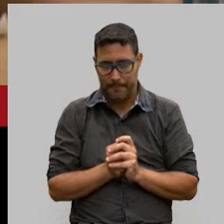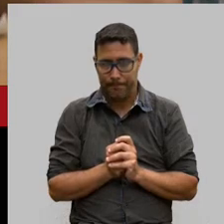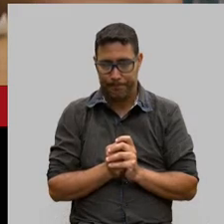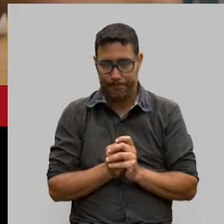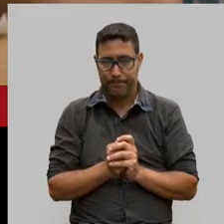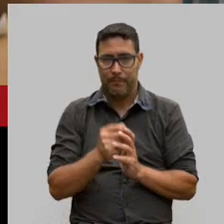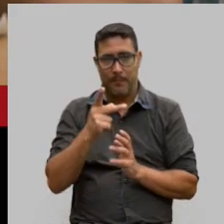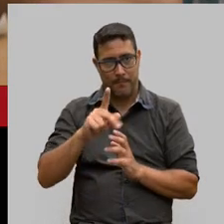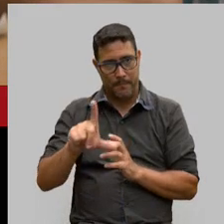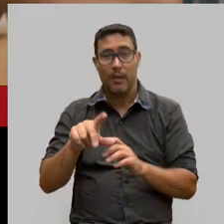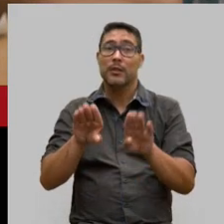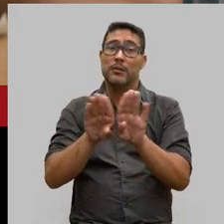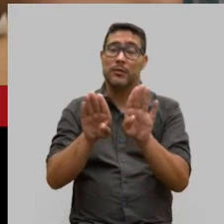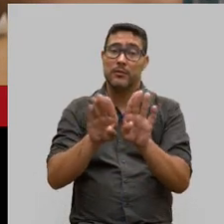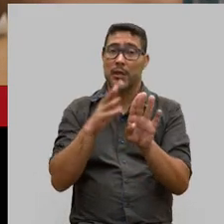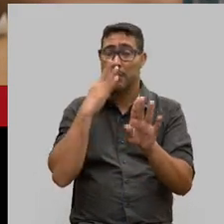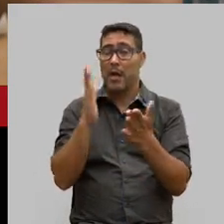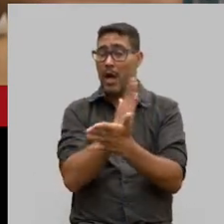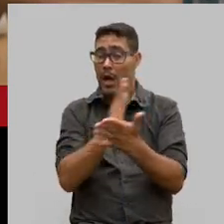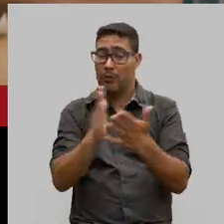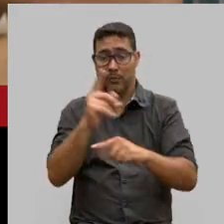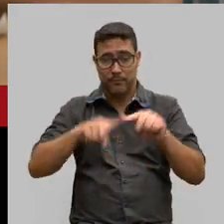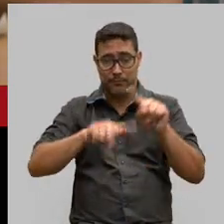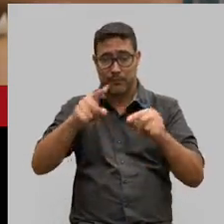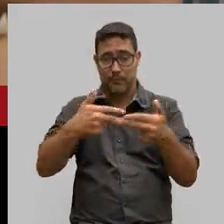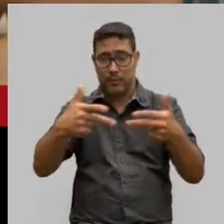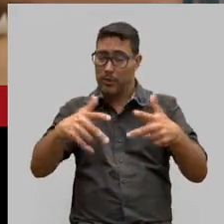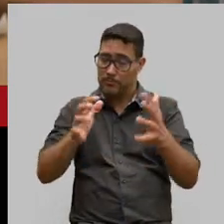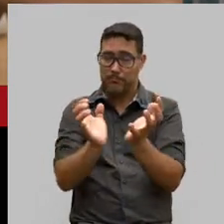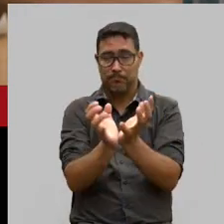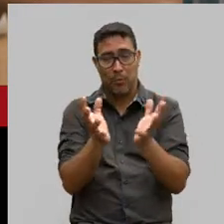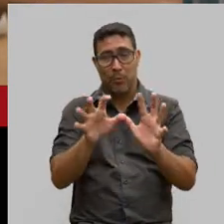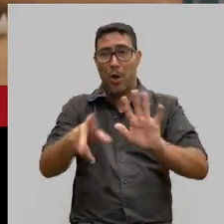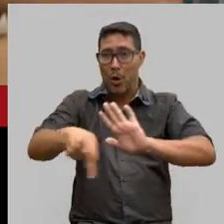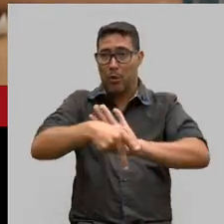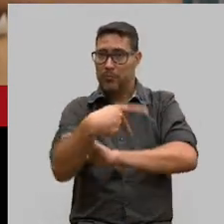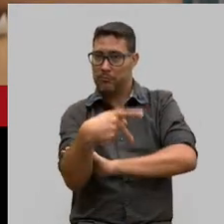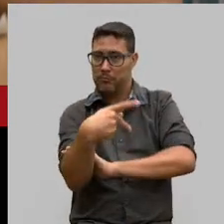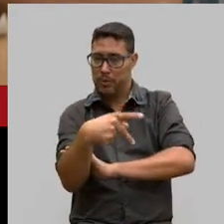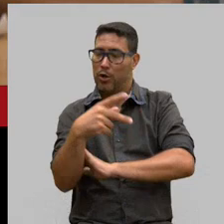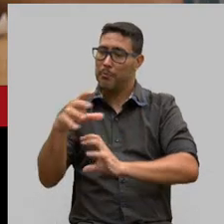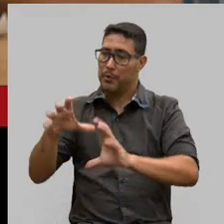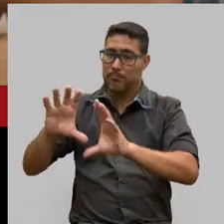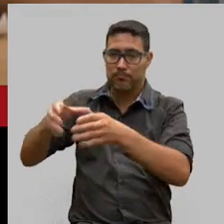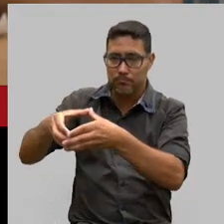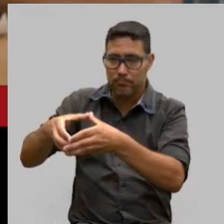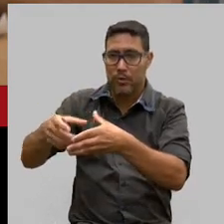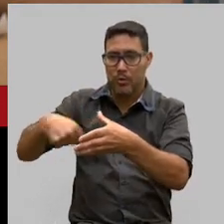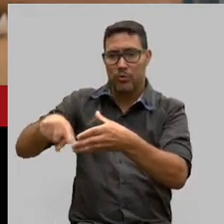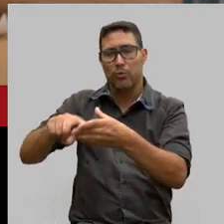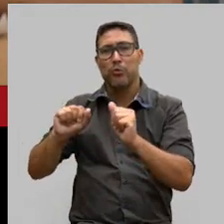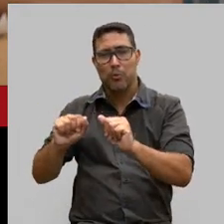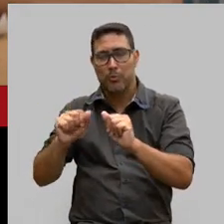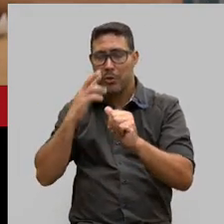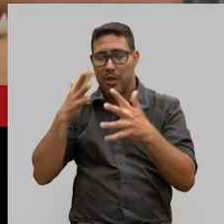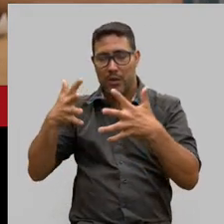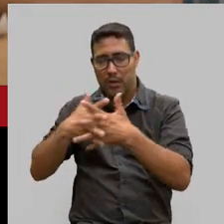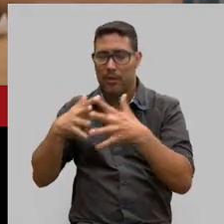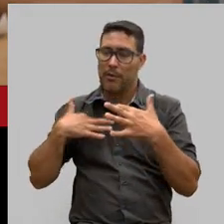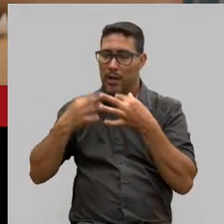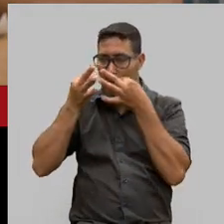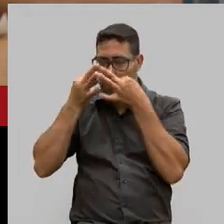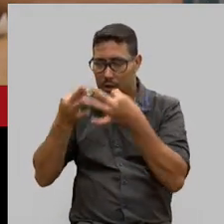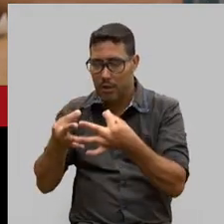instituição de equipamentos reservados determinados a determinados públicos pode segmentar a atenção e ter